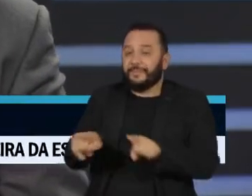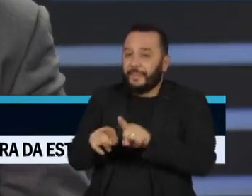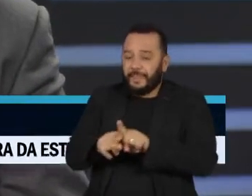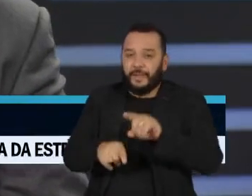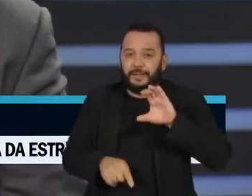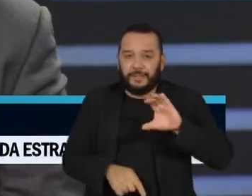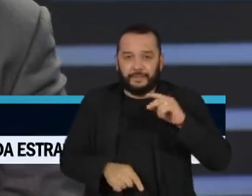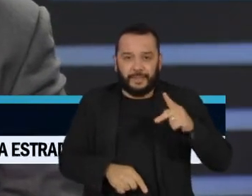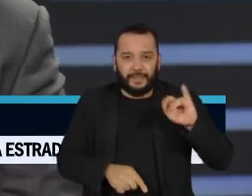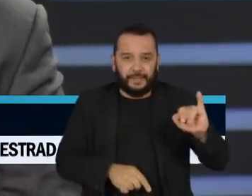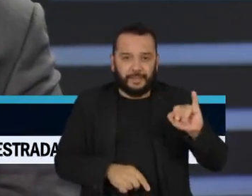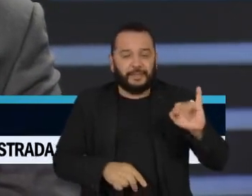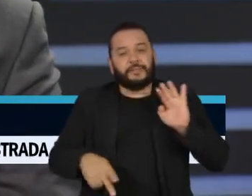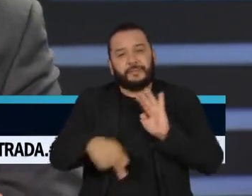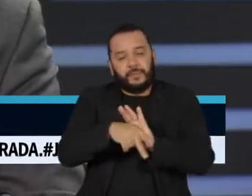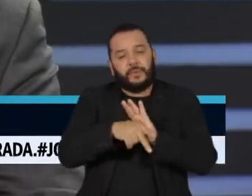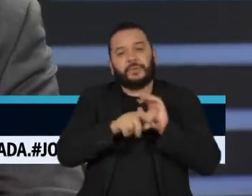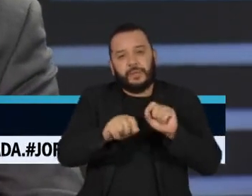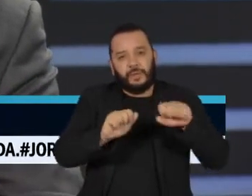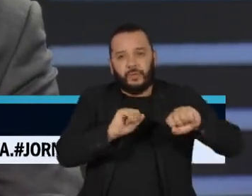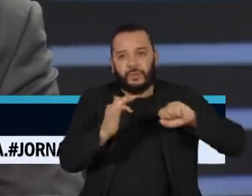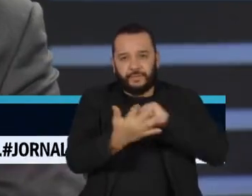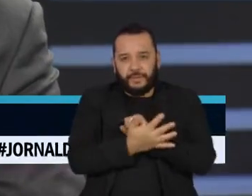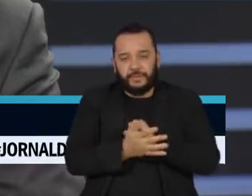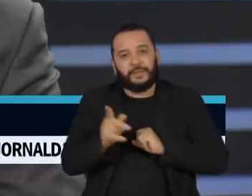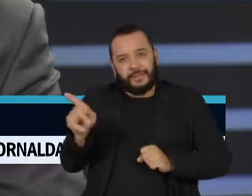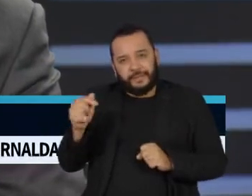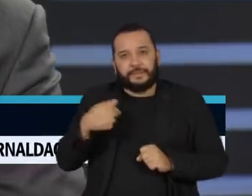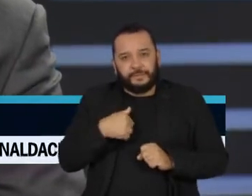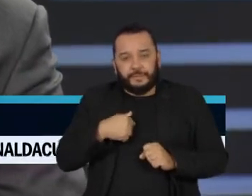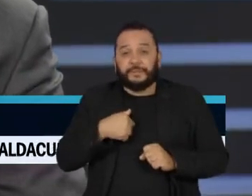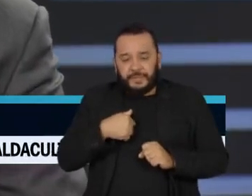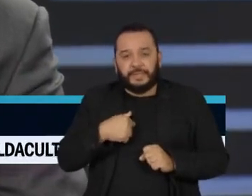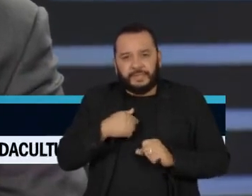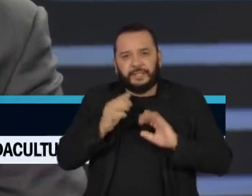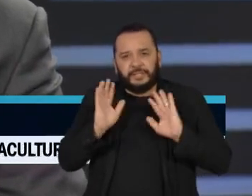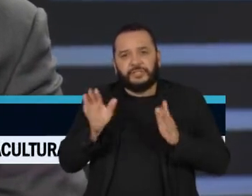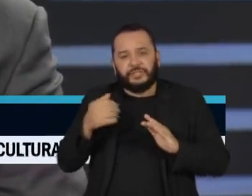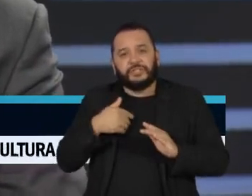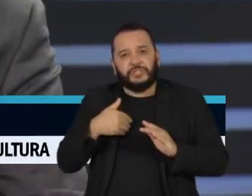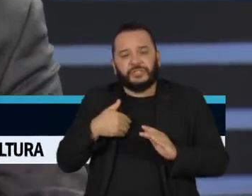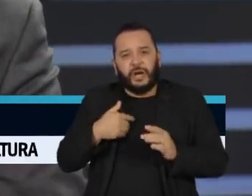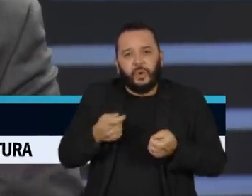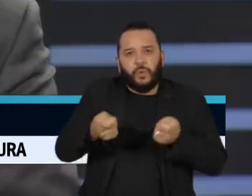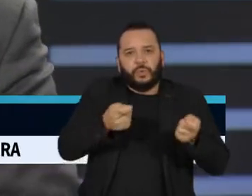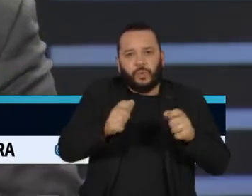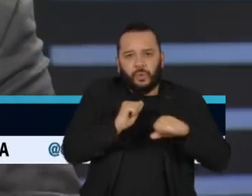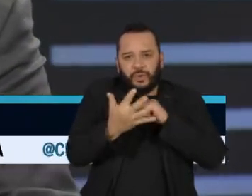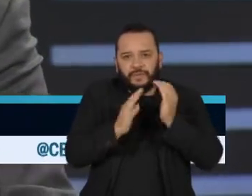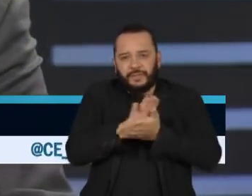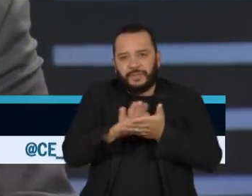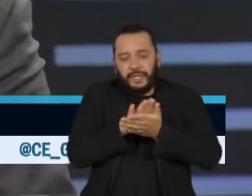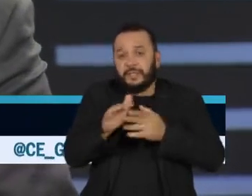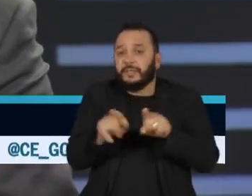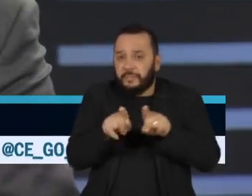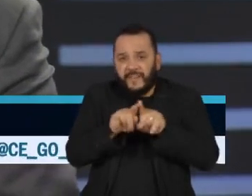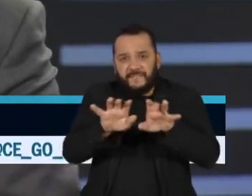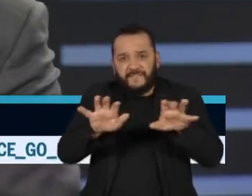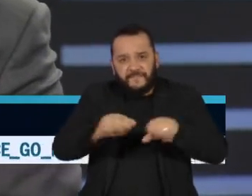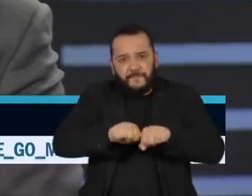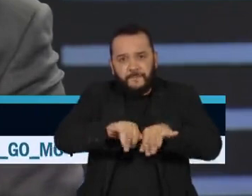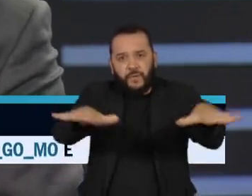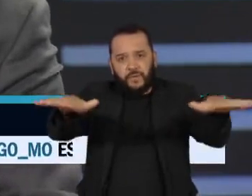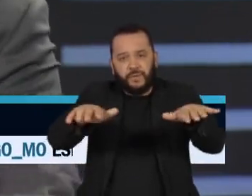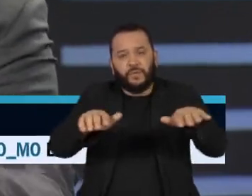não apenas relatos negligente mas ele atuou objetivamente para que o vírus propagasse no Brasil depois tivemos os casos de